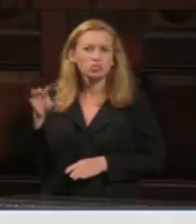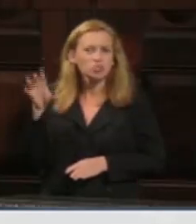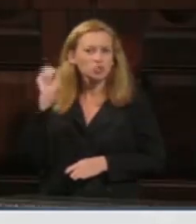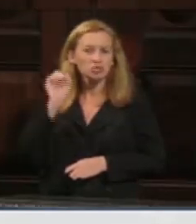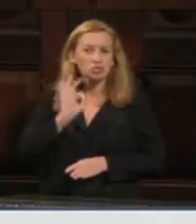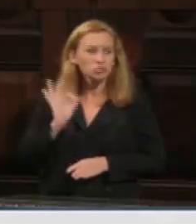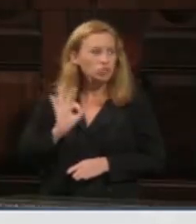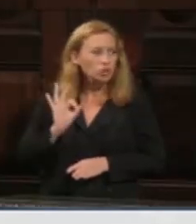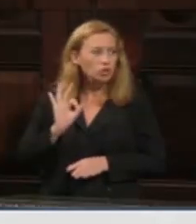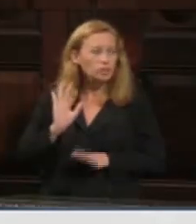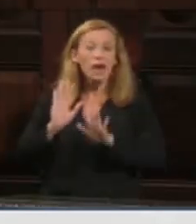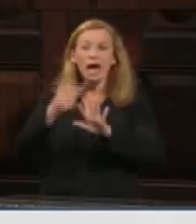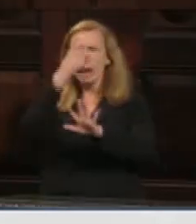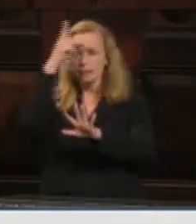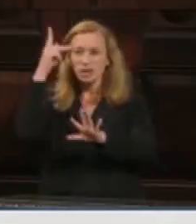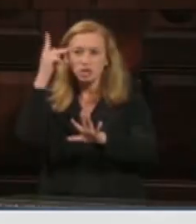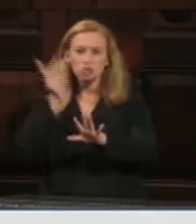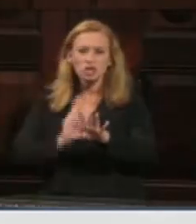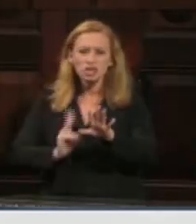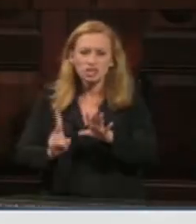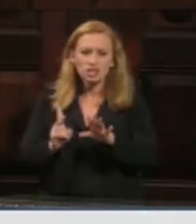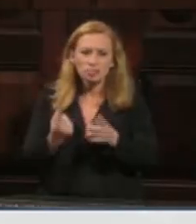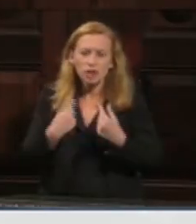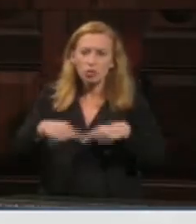Bolsonaro, que sempre bateu no PSL.